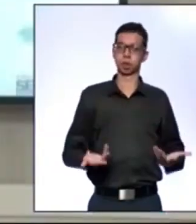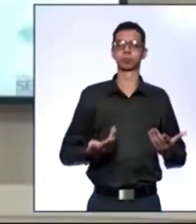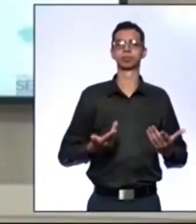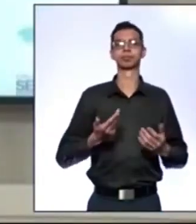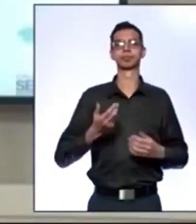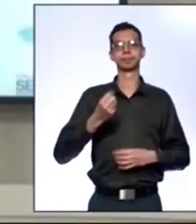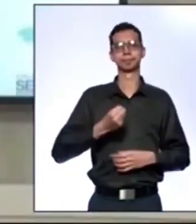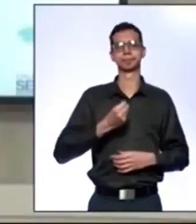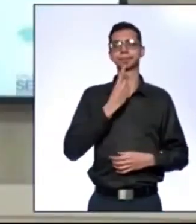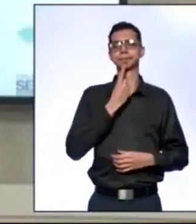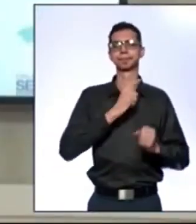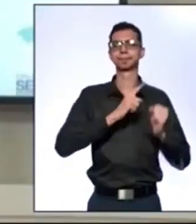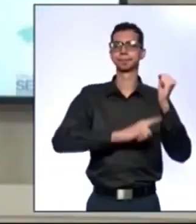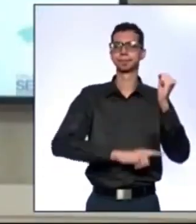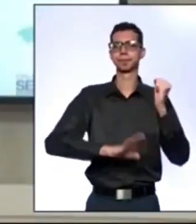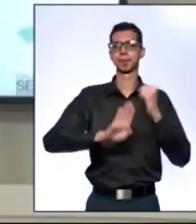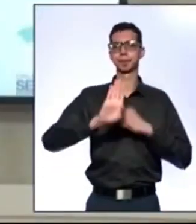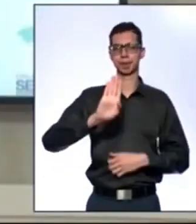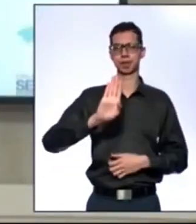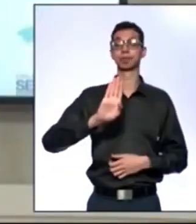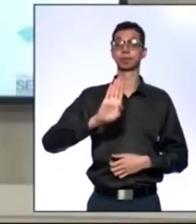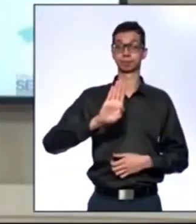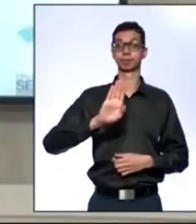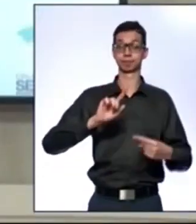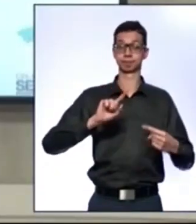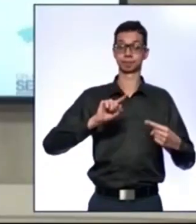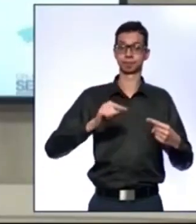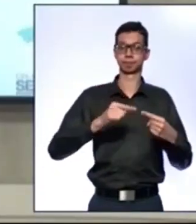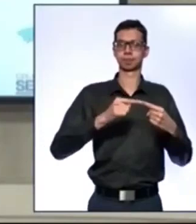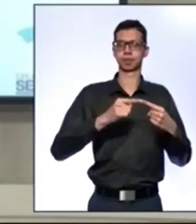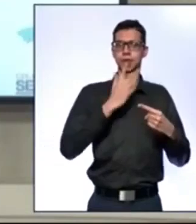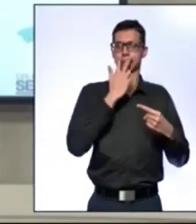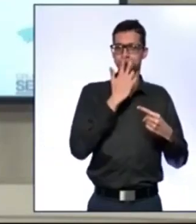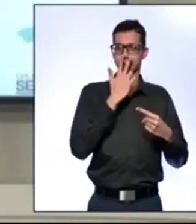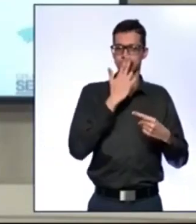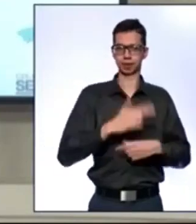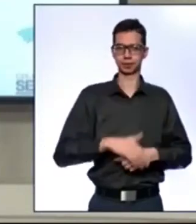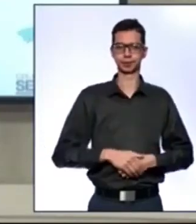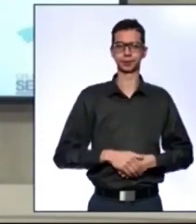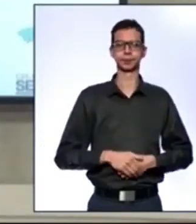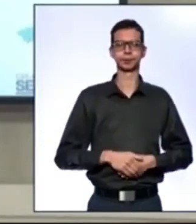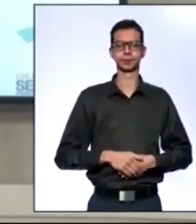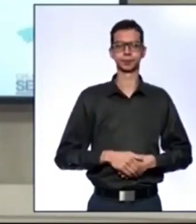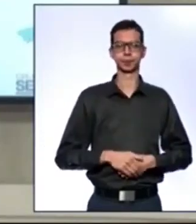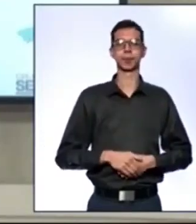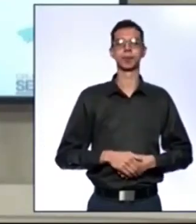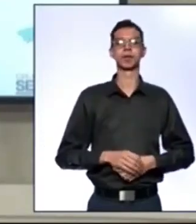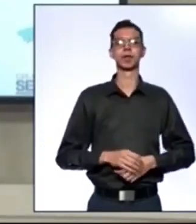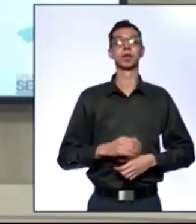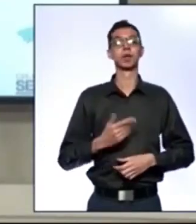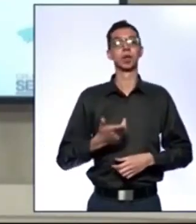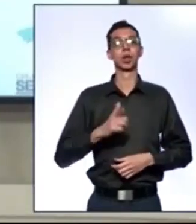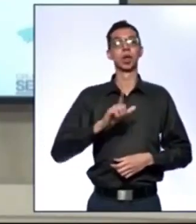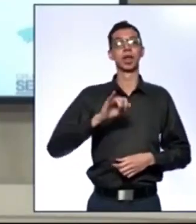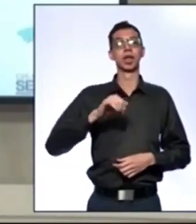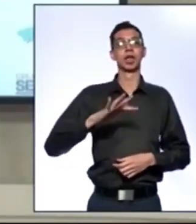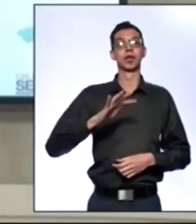acontecer a interação entre o receptor de antígeno do linfócito B